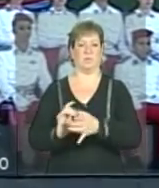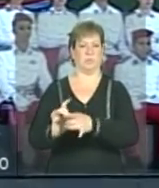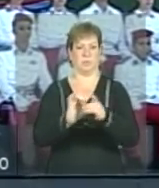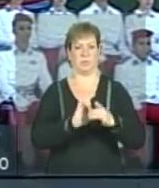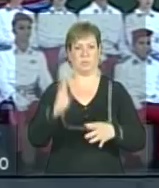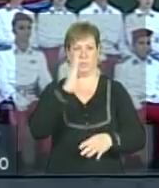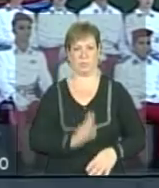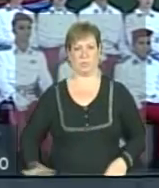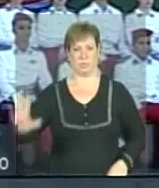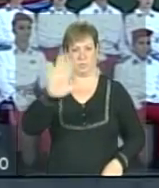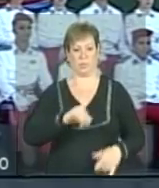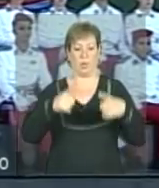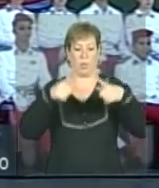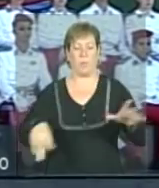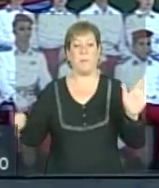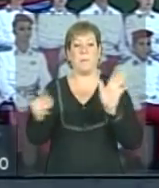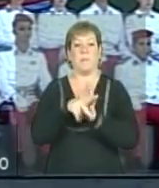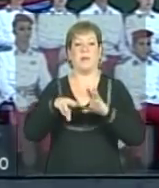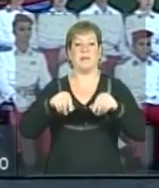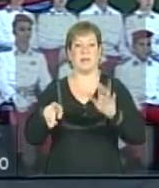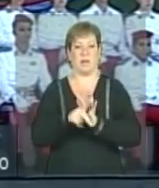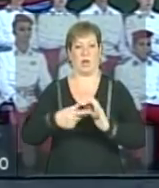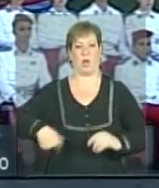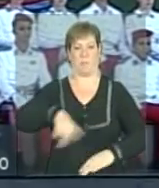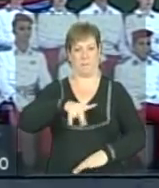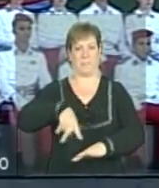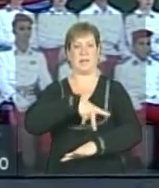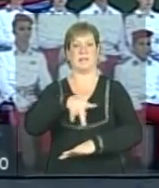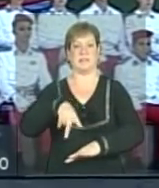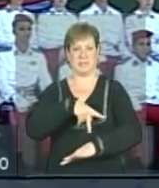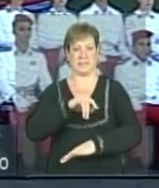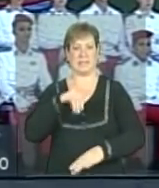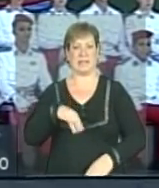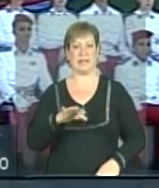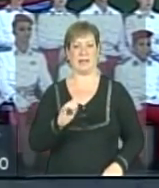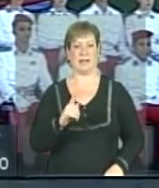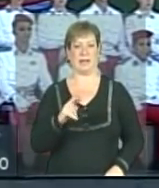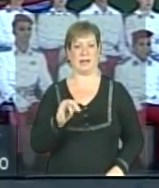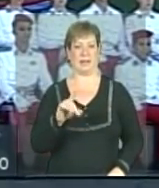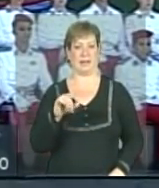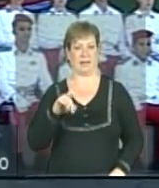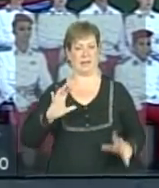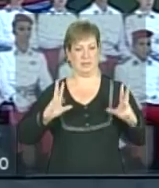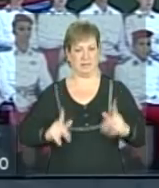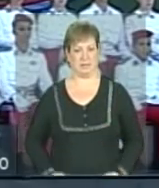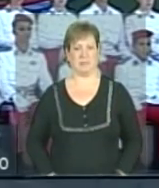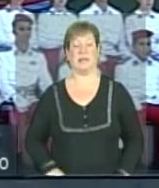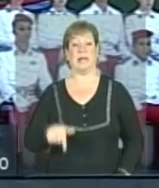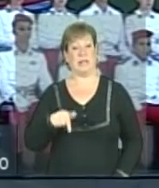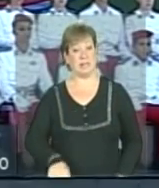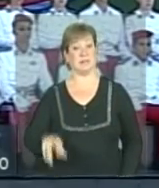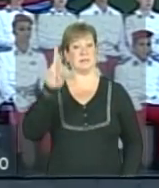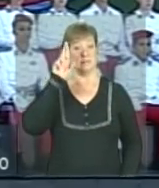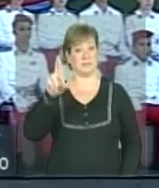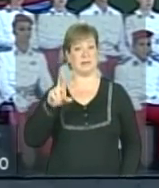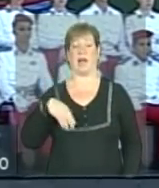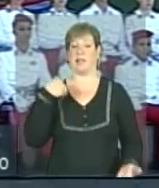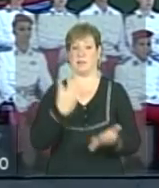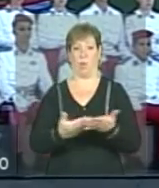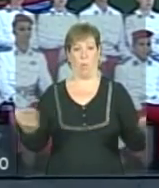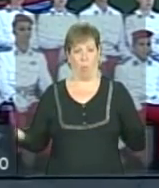da integridade territorial do nosso país. Esse papel de destaque persiste nos dias de hoje,